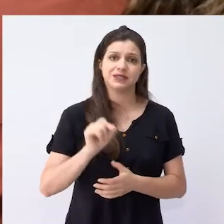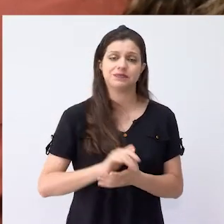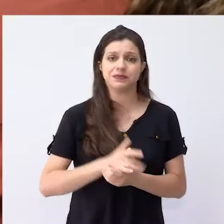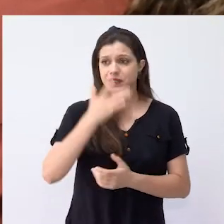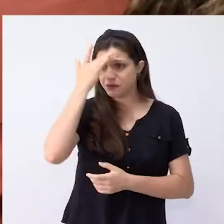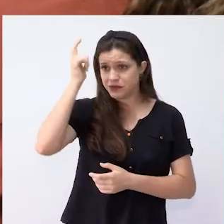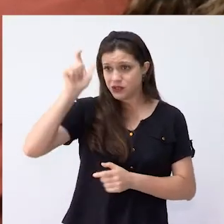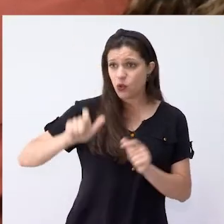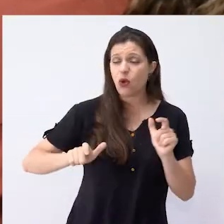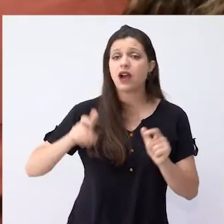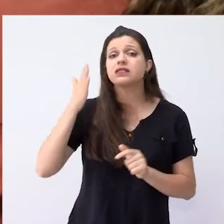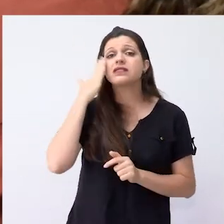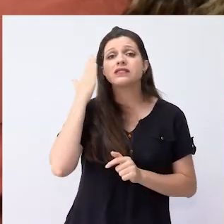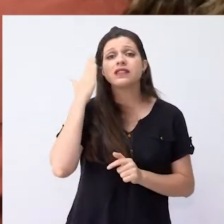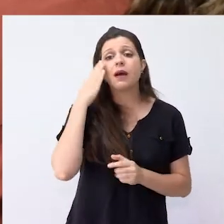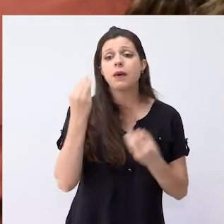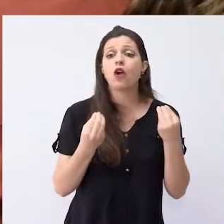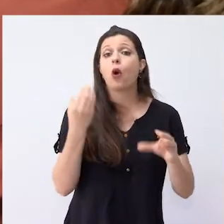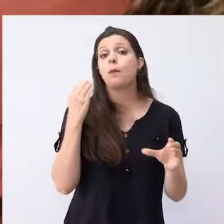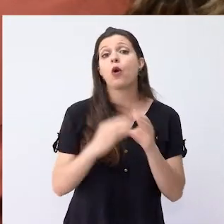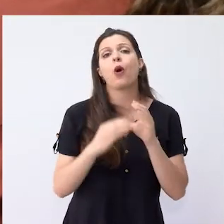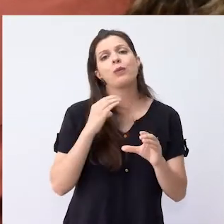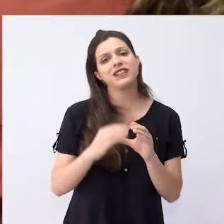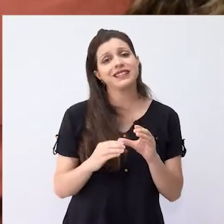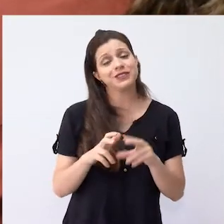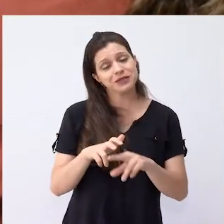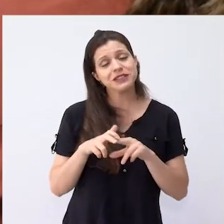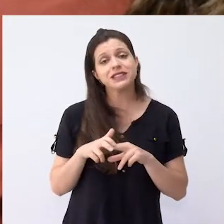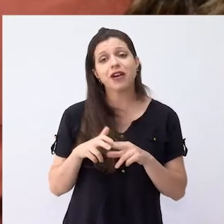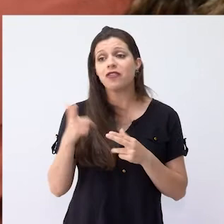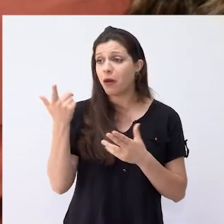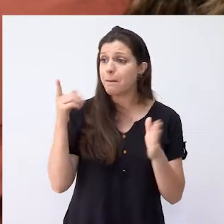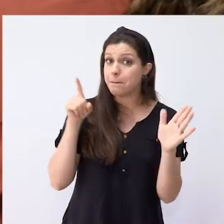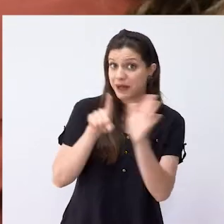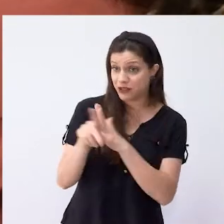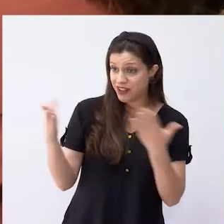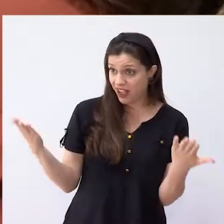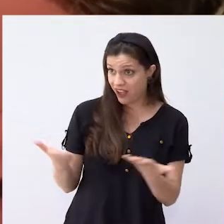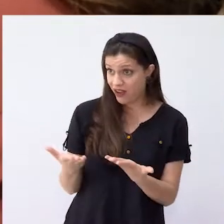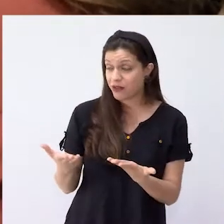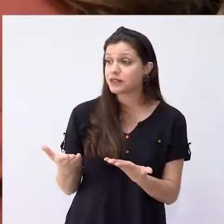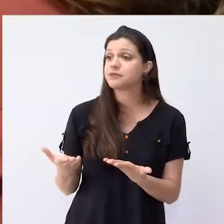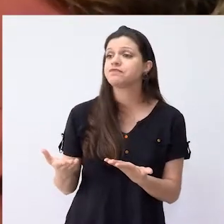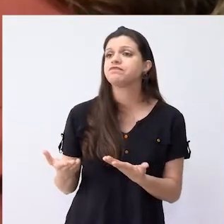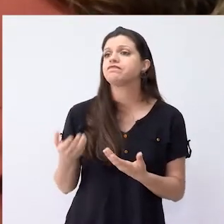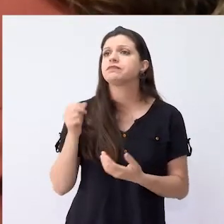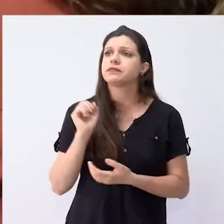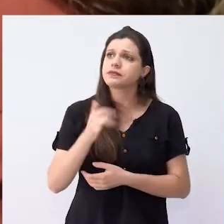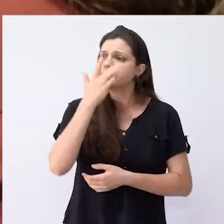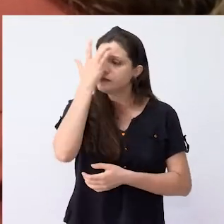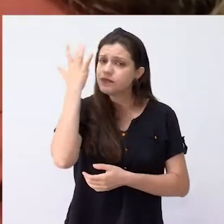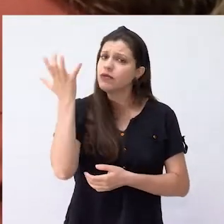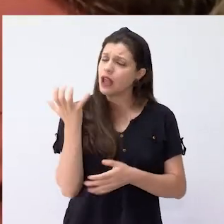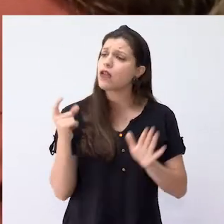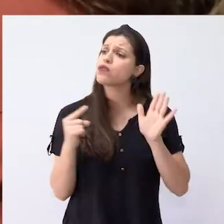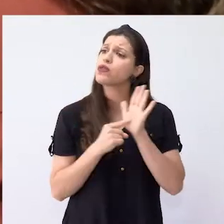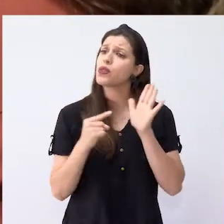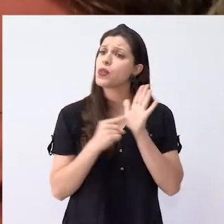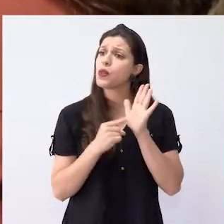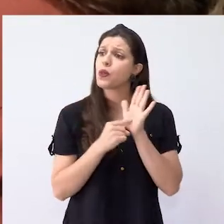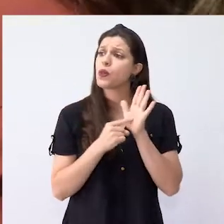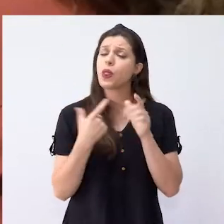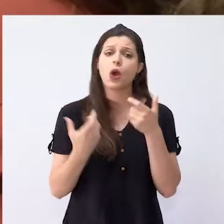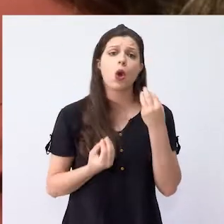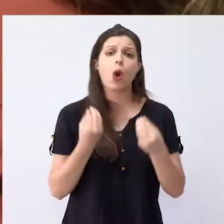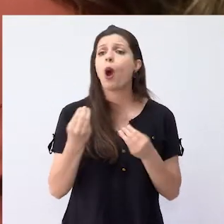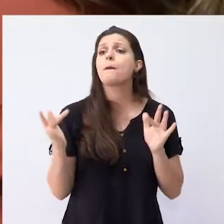primordial que as pessoas saibam os canais de comunicação do órgão. Por isso eu vou perguntar agora para a doutora Cândice como que alguém que quer